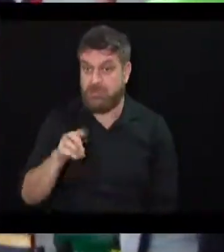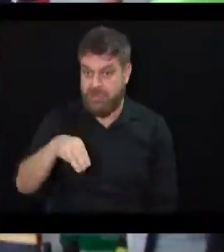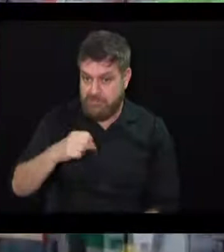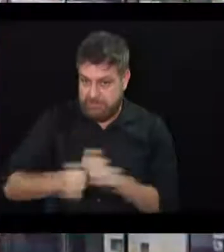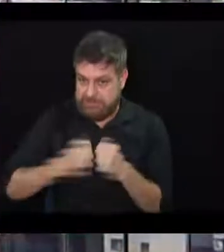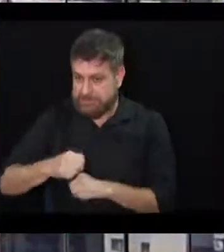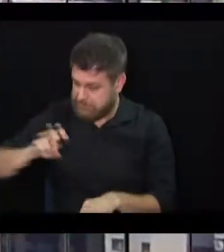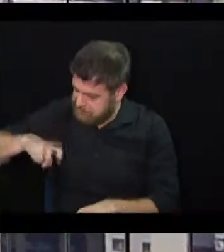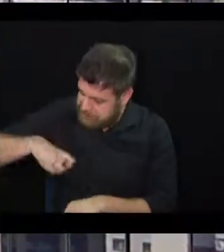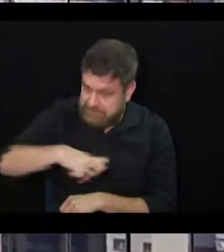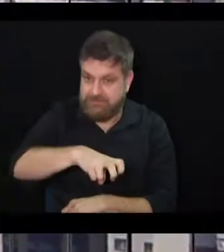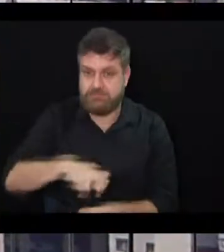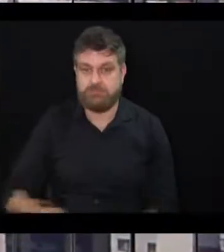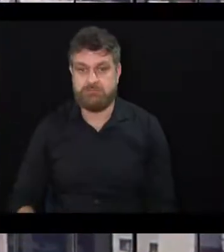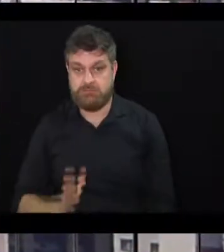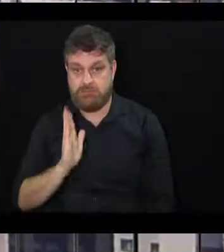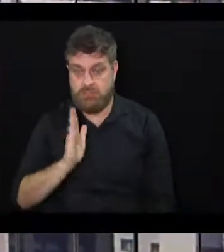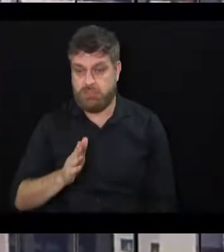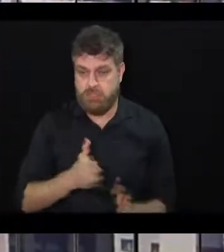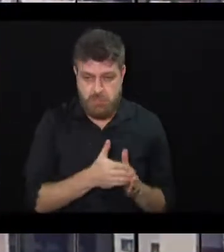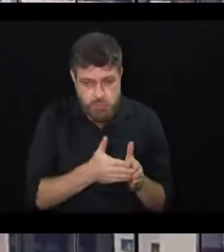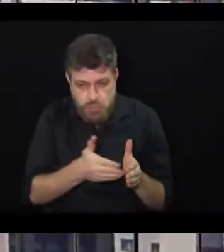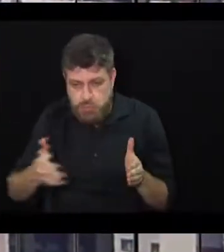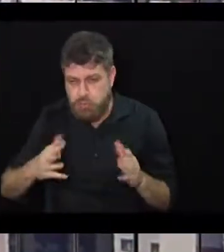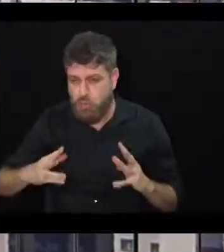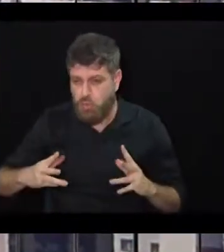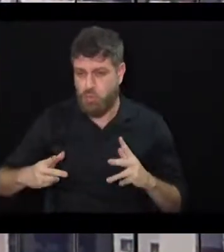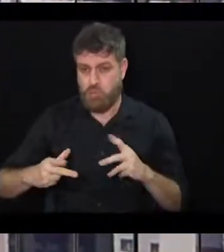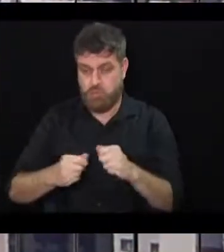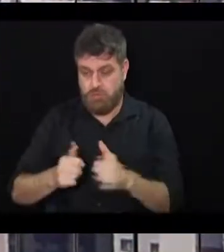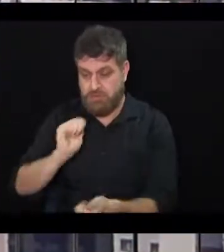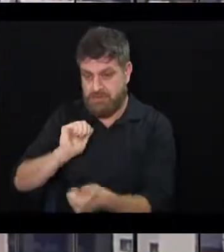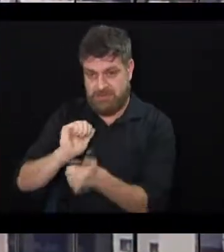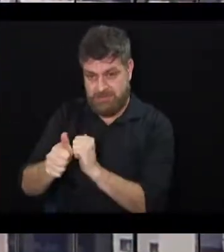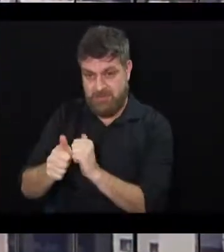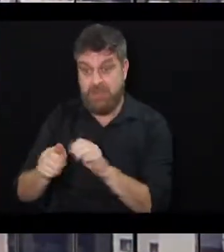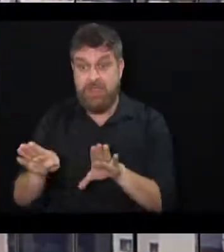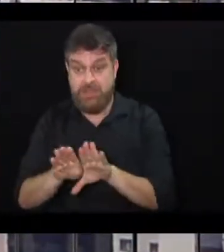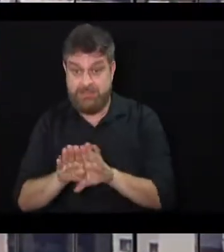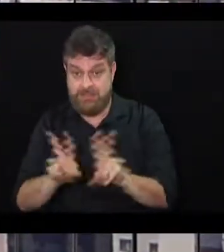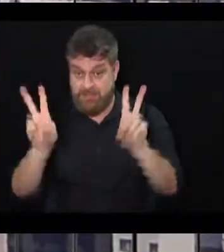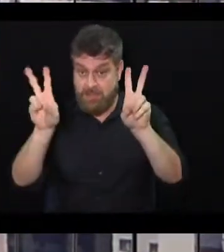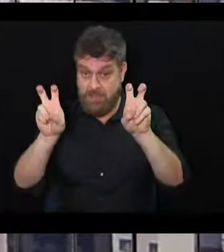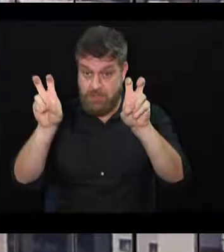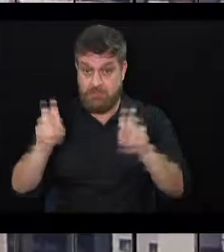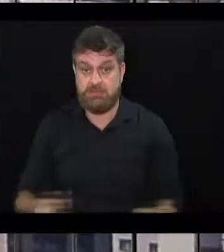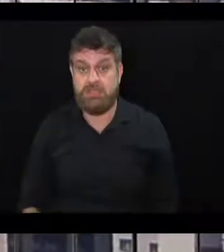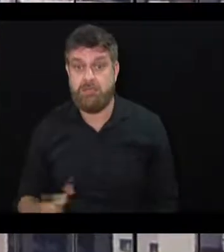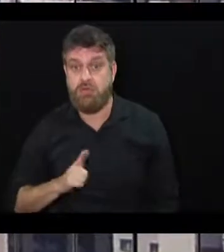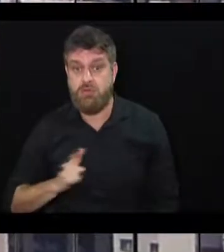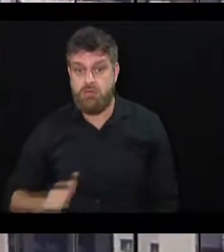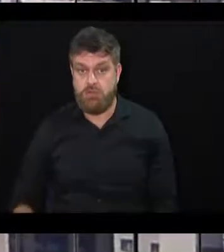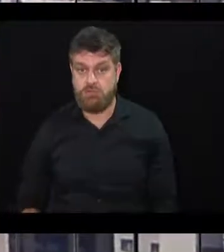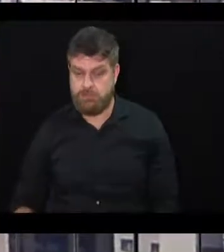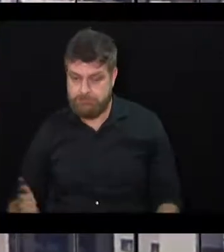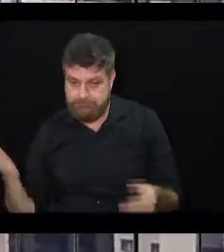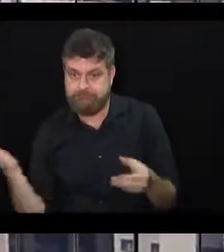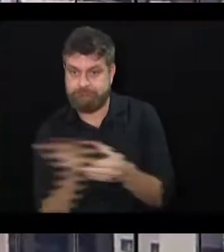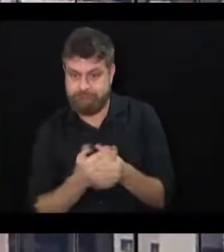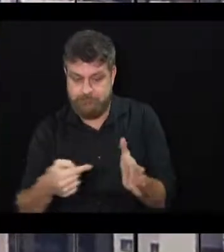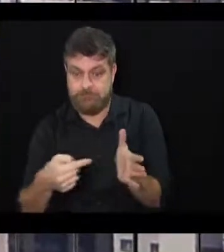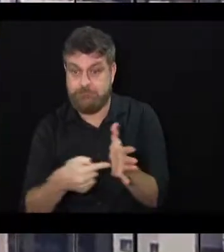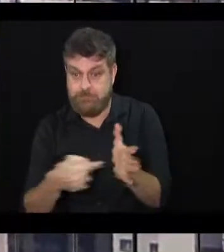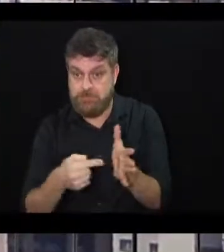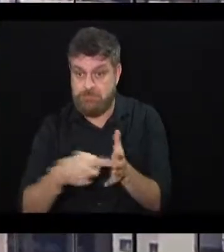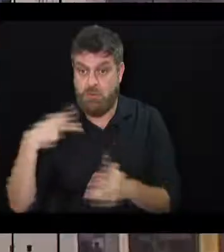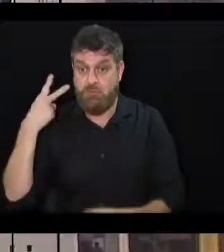quilômetros. Já todas as informações do esporte e também sobre a CP contra o vereador